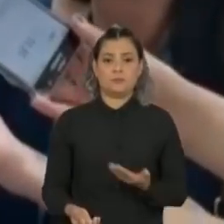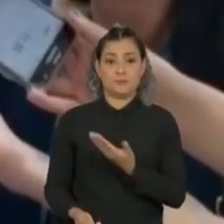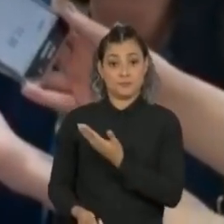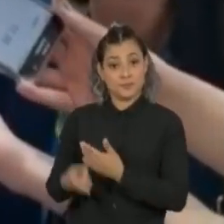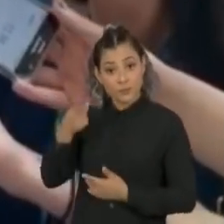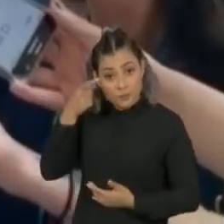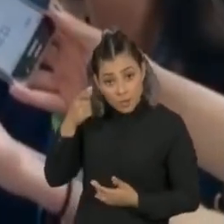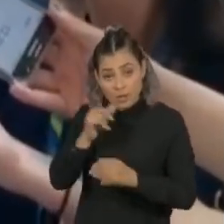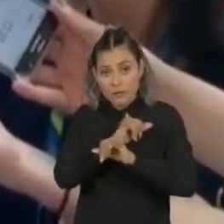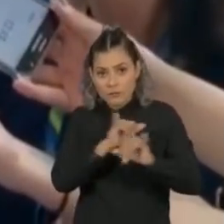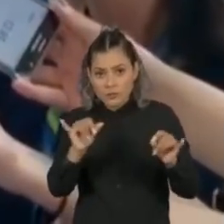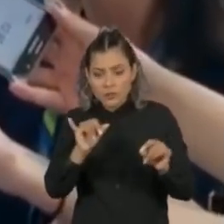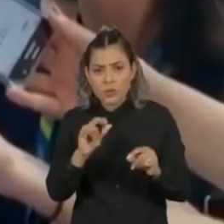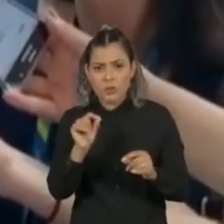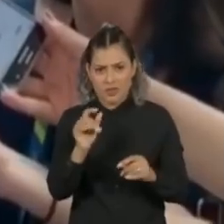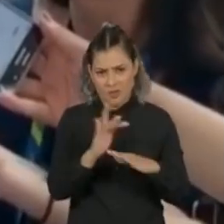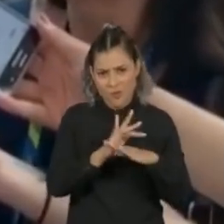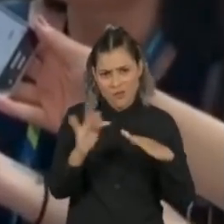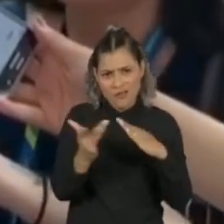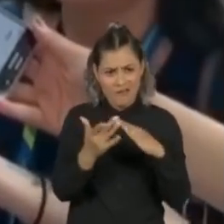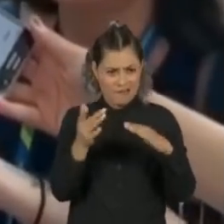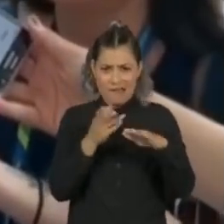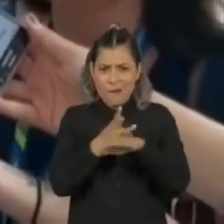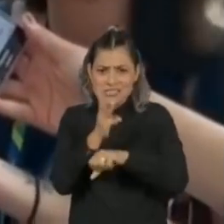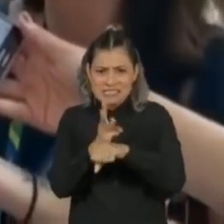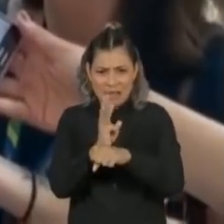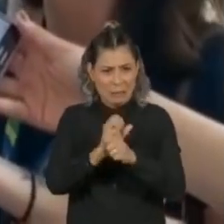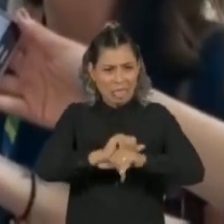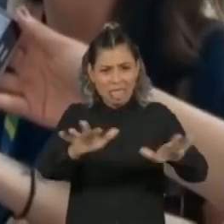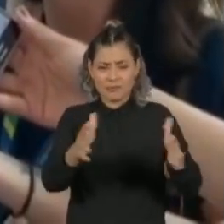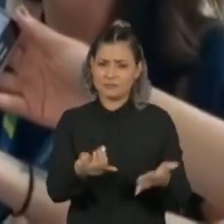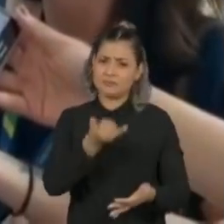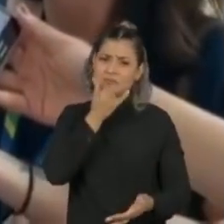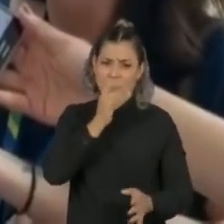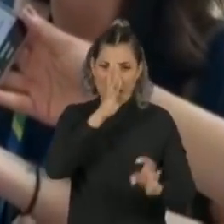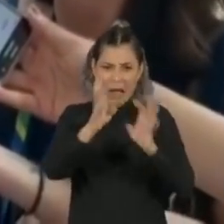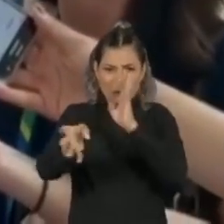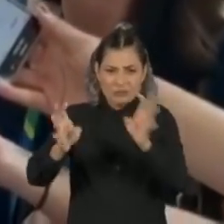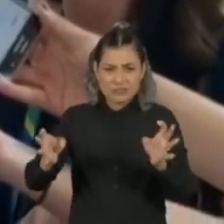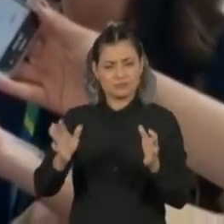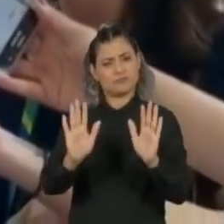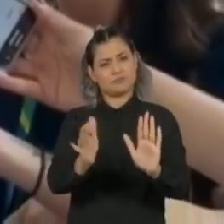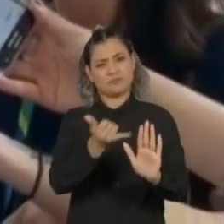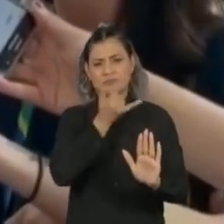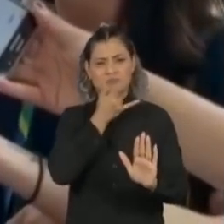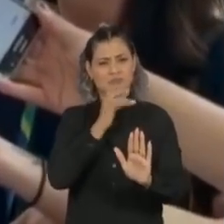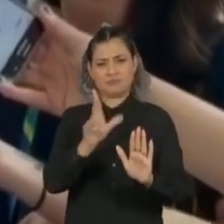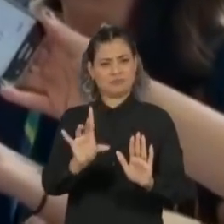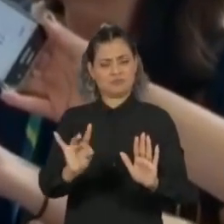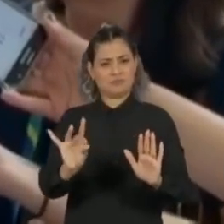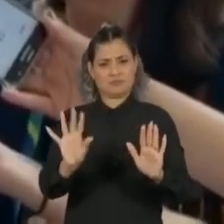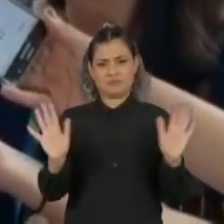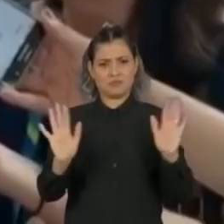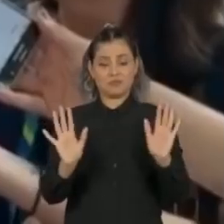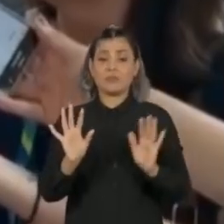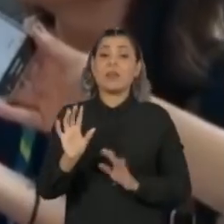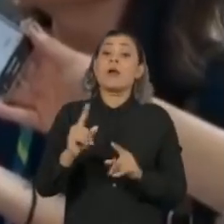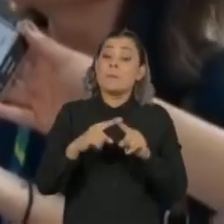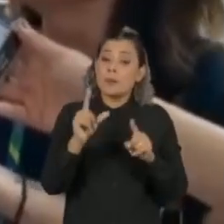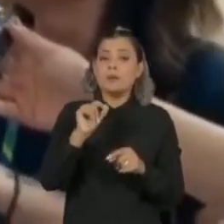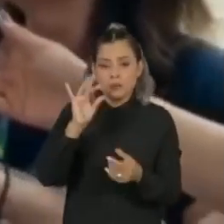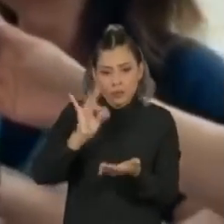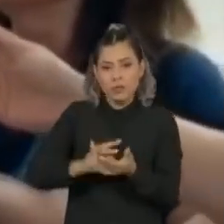transformar a gestão em WhatsApp, não pode fazer uma acusação de que os governadores dos estados brasileiros é que devem